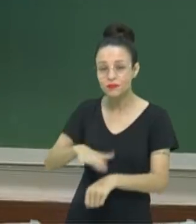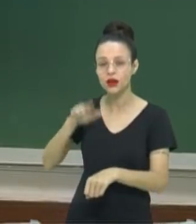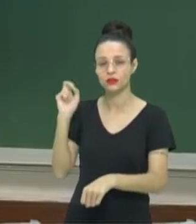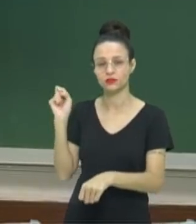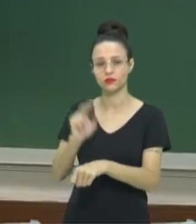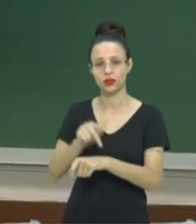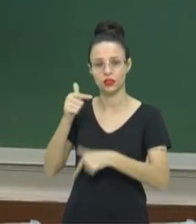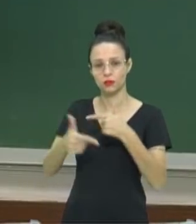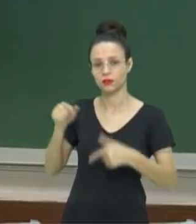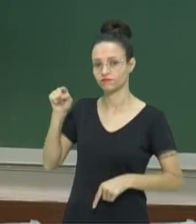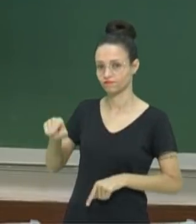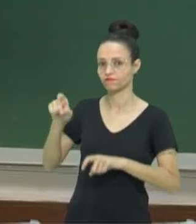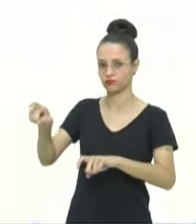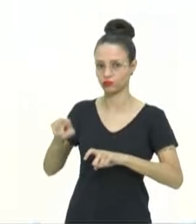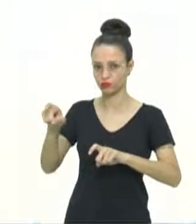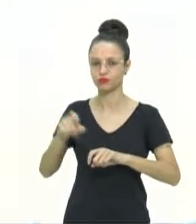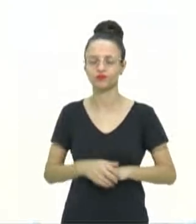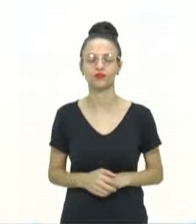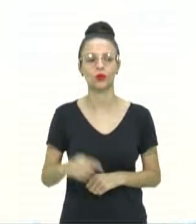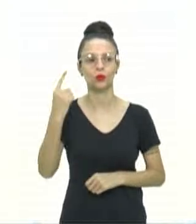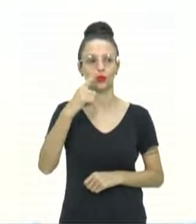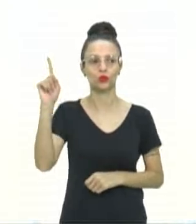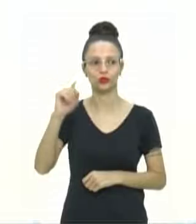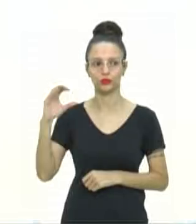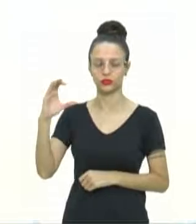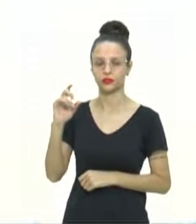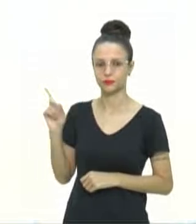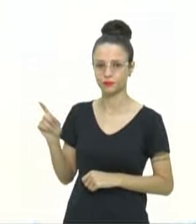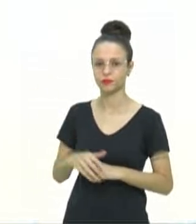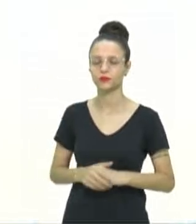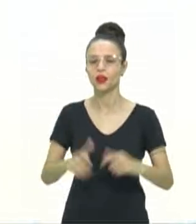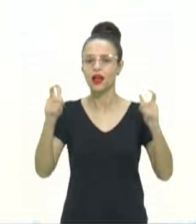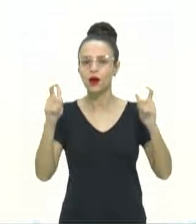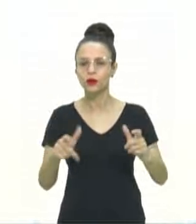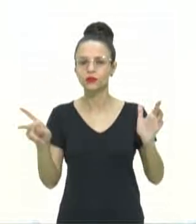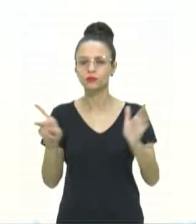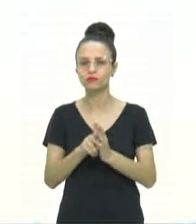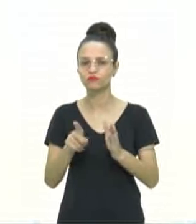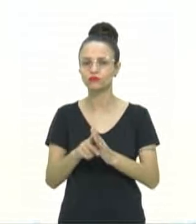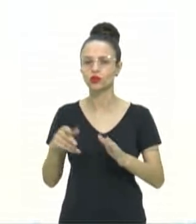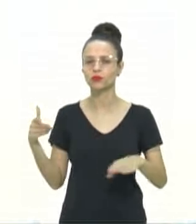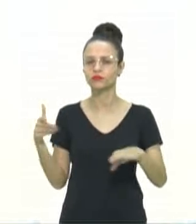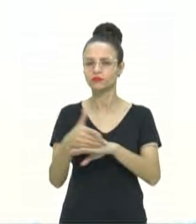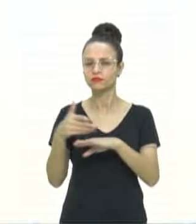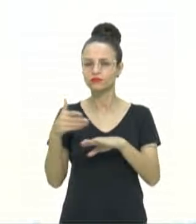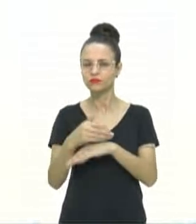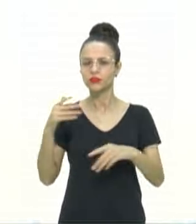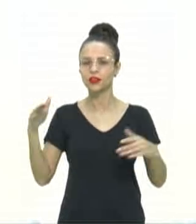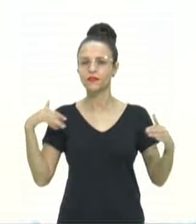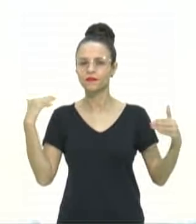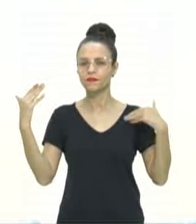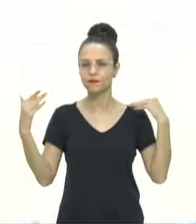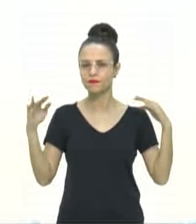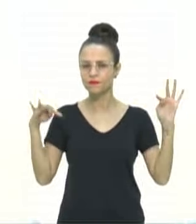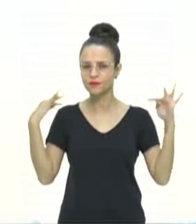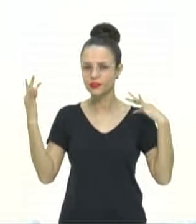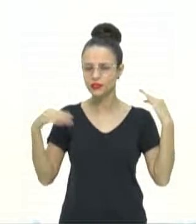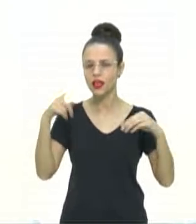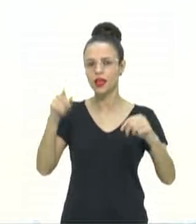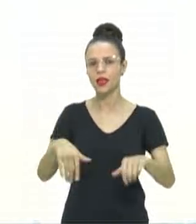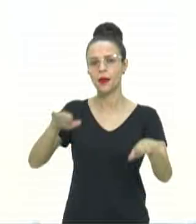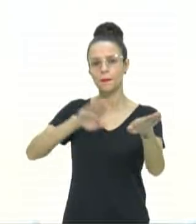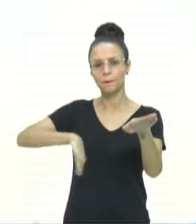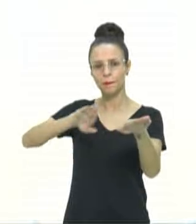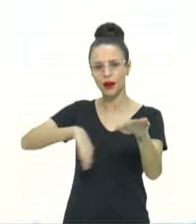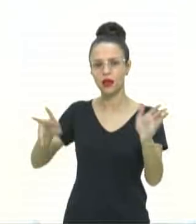a agricultura. E por último ali, pontos visitados ali na questão do turismo são as praias de Florianópolis,